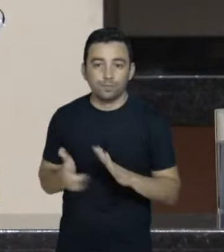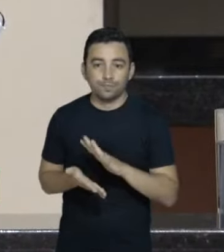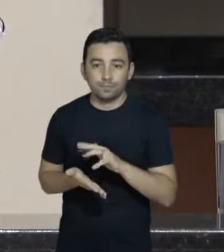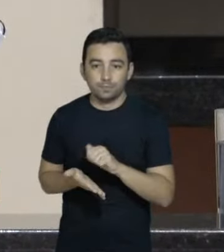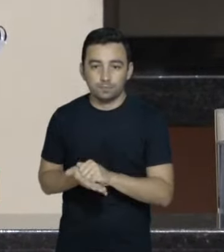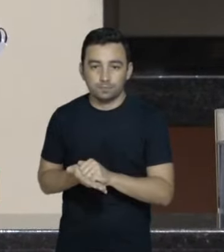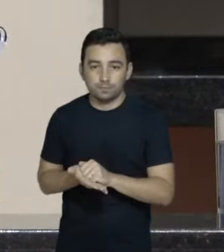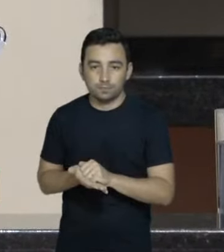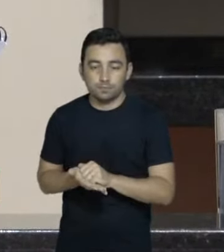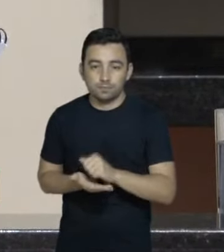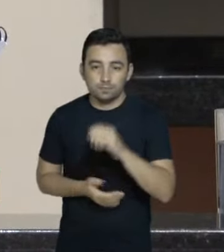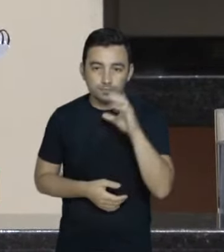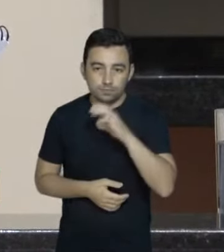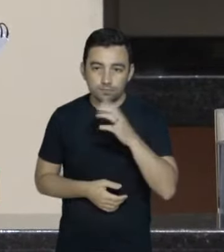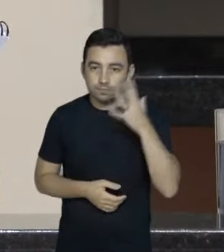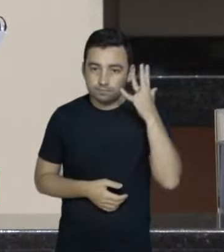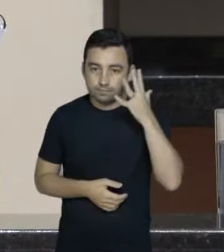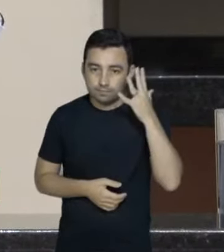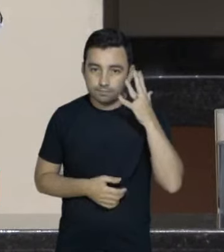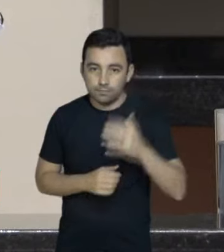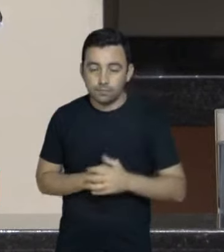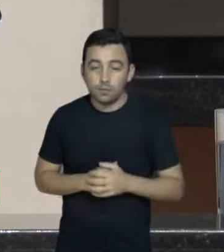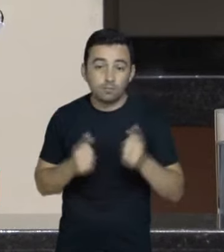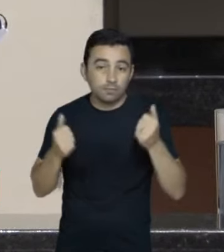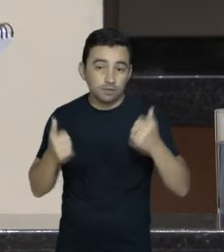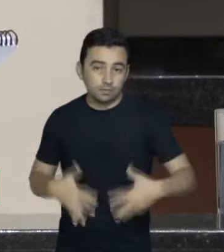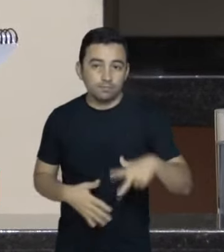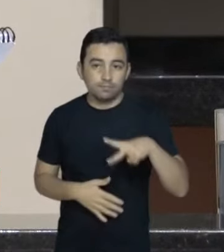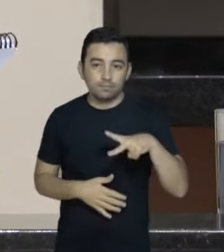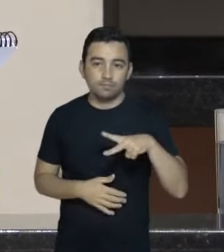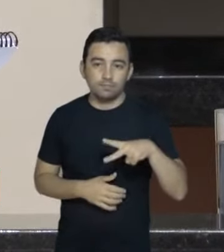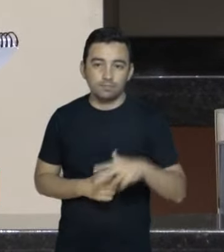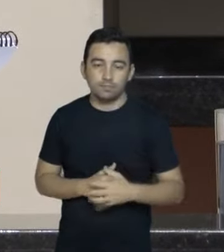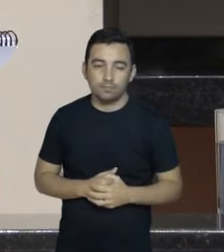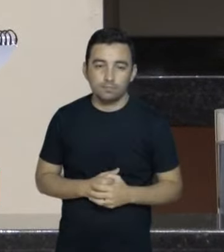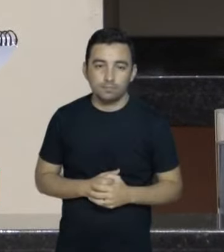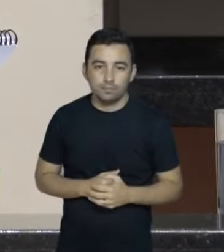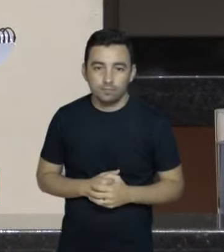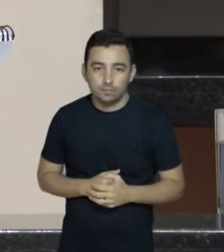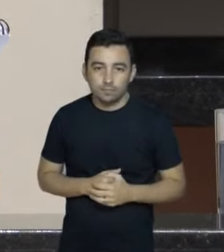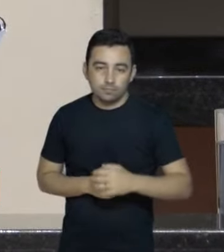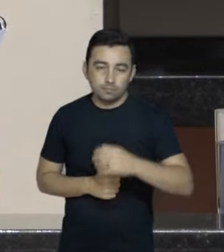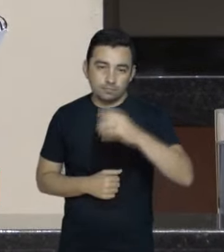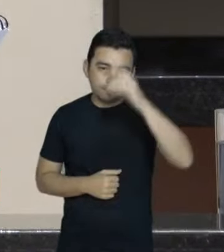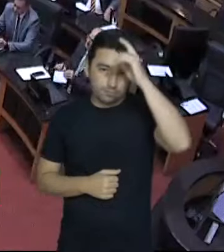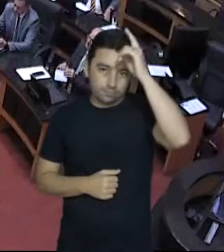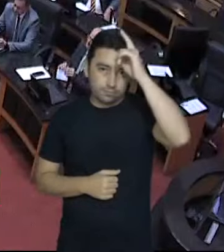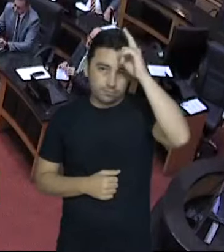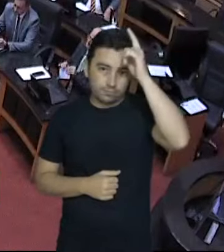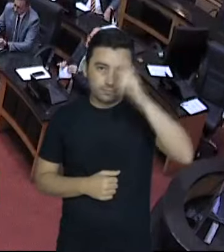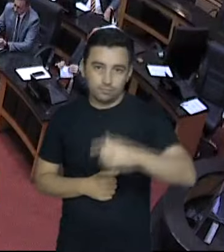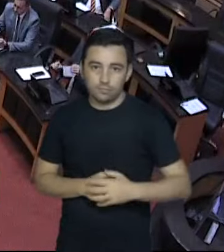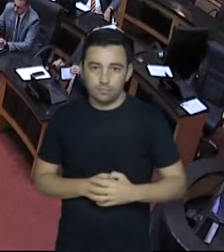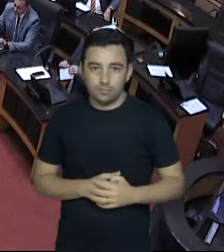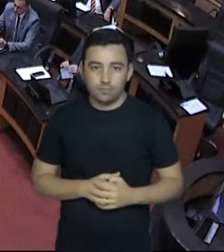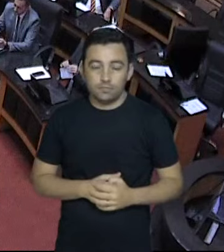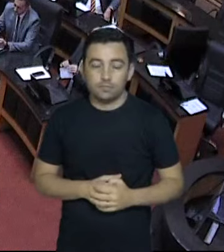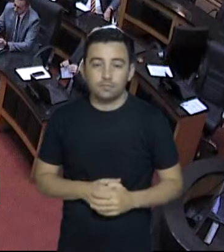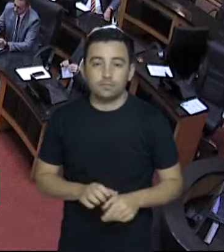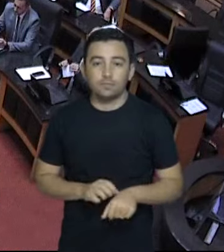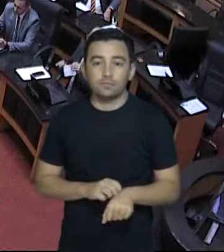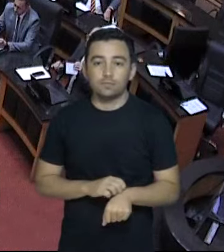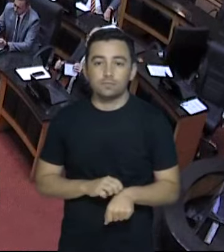breves comunicações ou em explicações pessoais, deputado Sargento Lima. Vossa Excelência, que